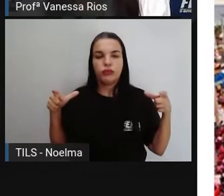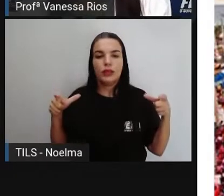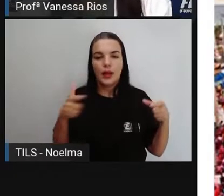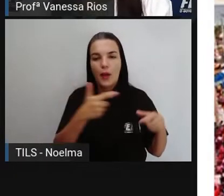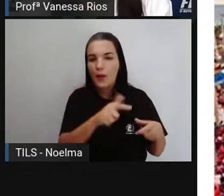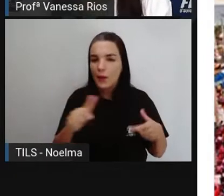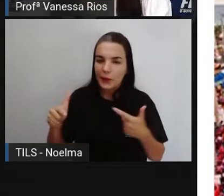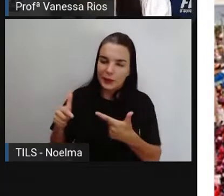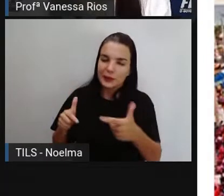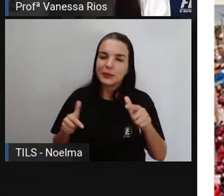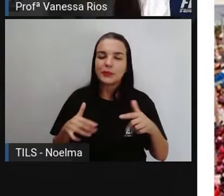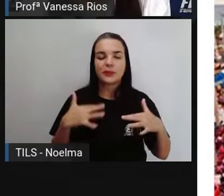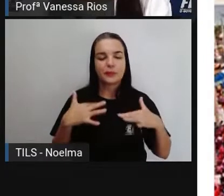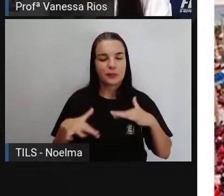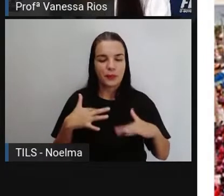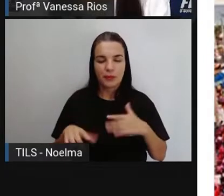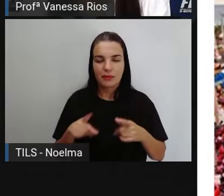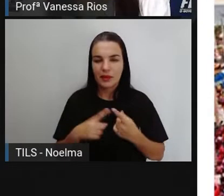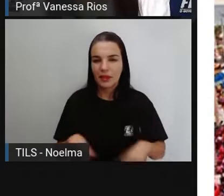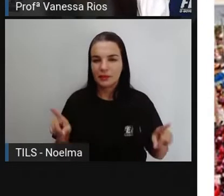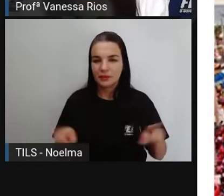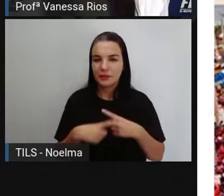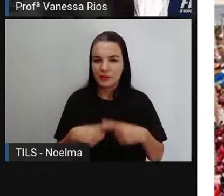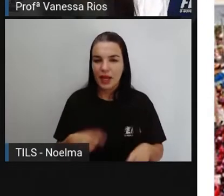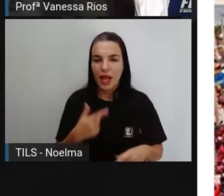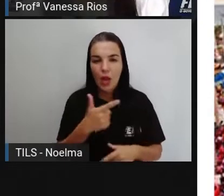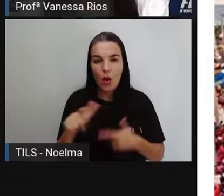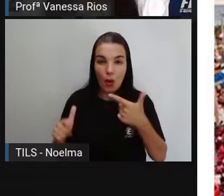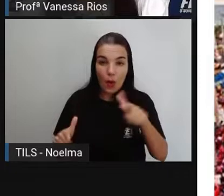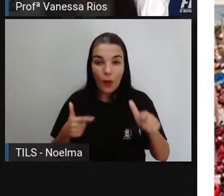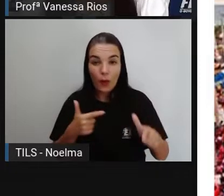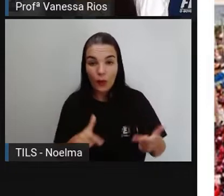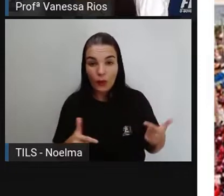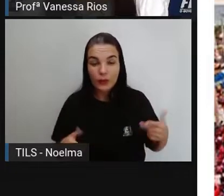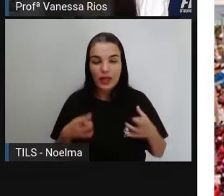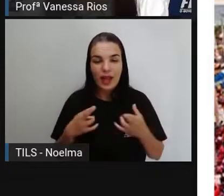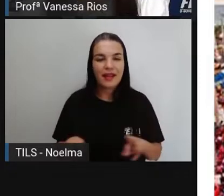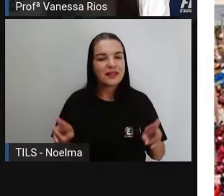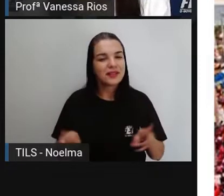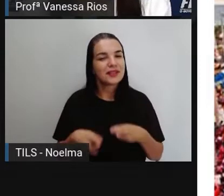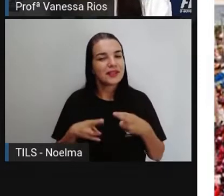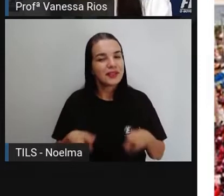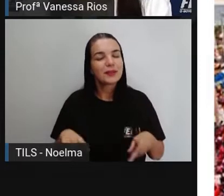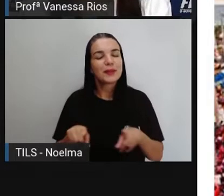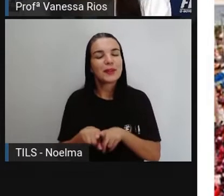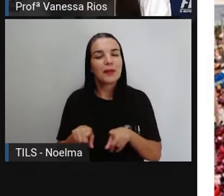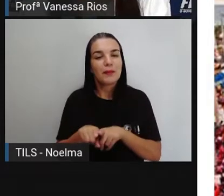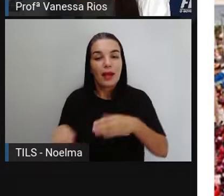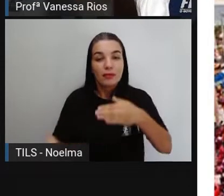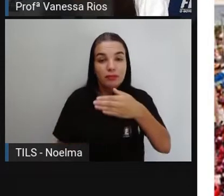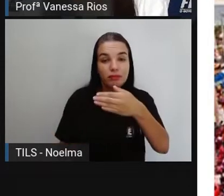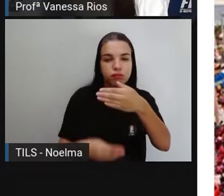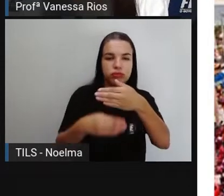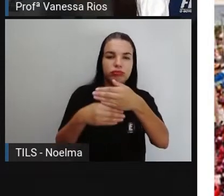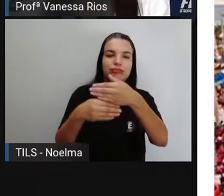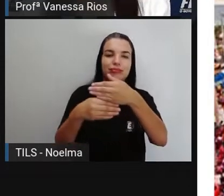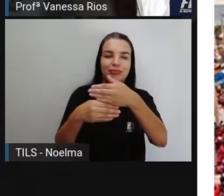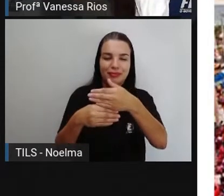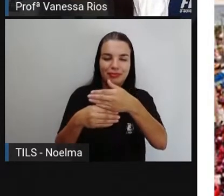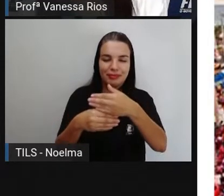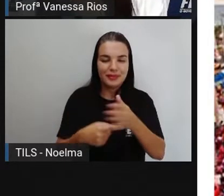outras manifestações de música, né, com outros ritmos também serem cantados,